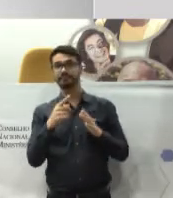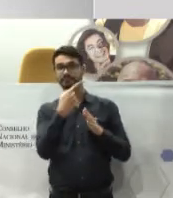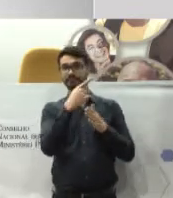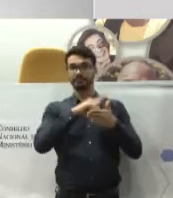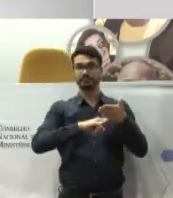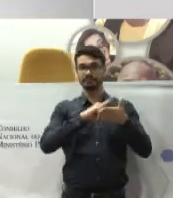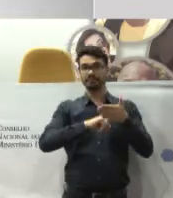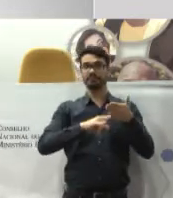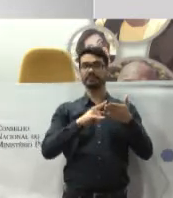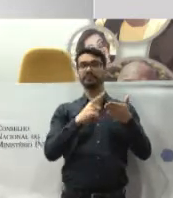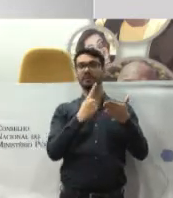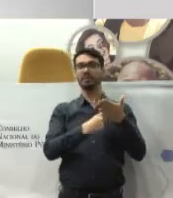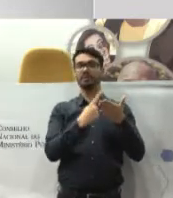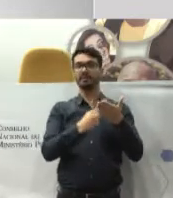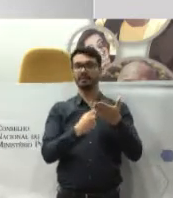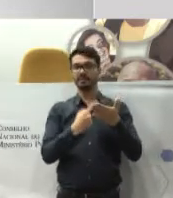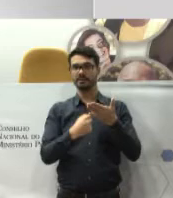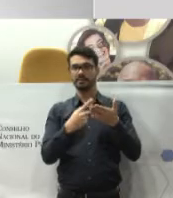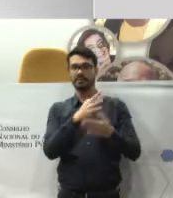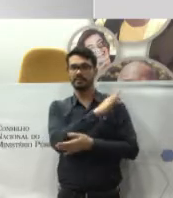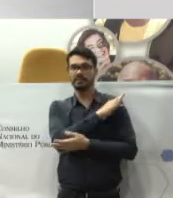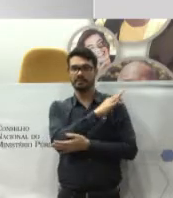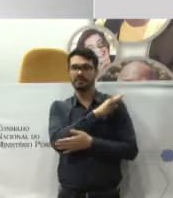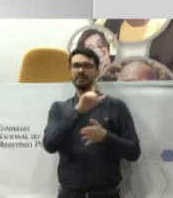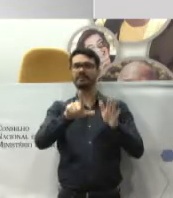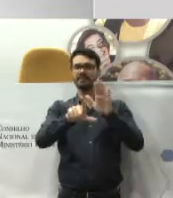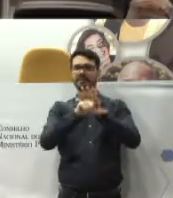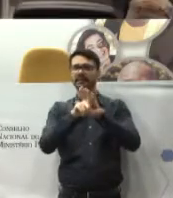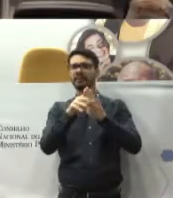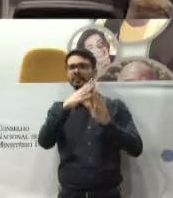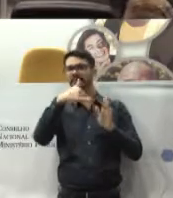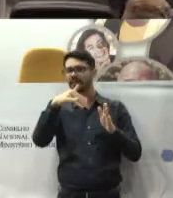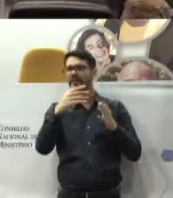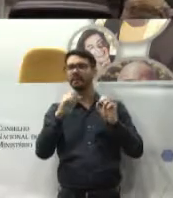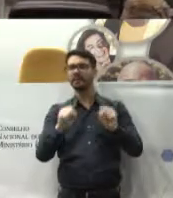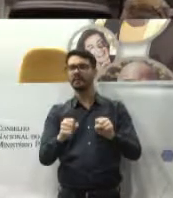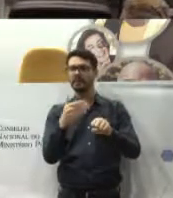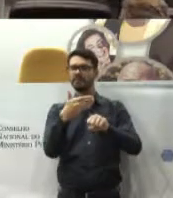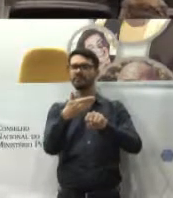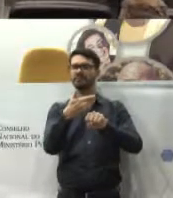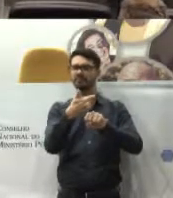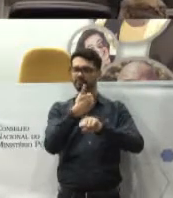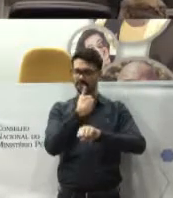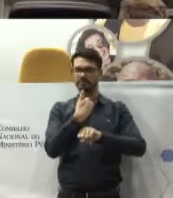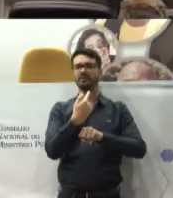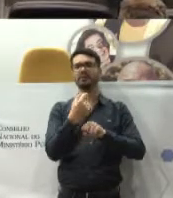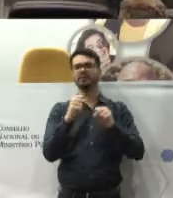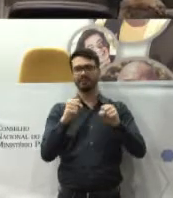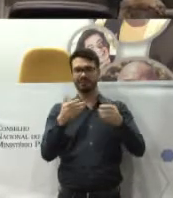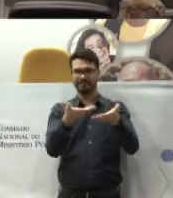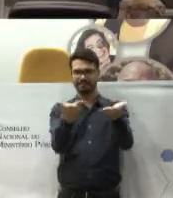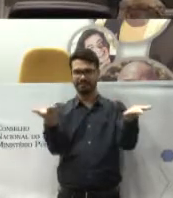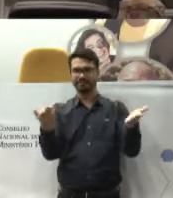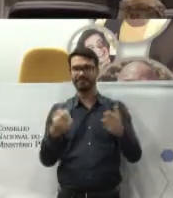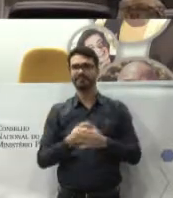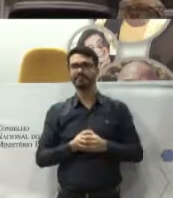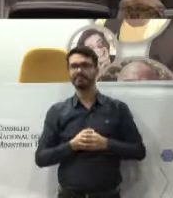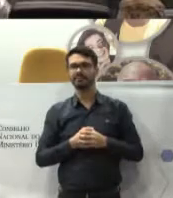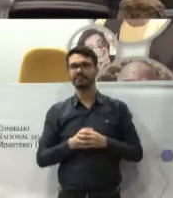dois termos de cooperação técnica que lhes falei, se tiverem interesse de conhecer, podem entrar em contato, que eu estou às ordens.